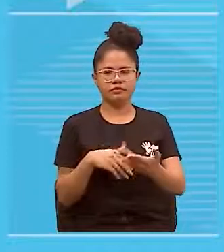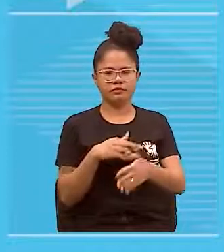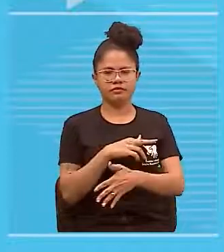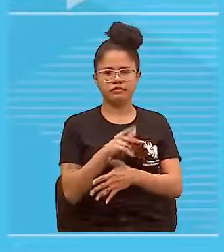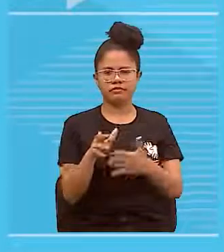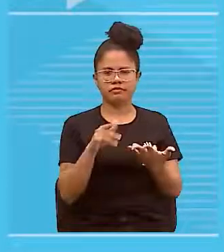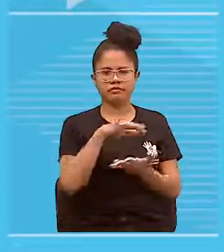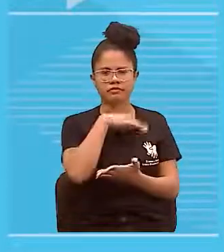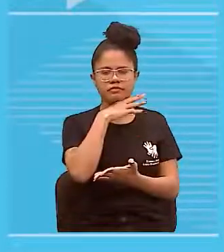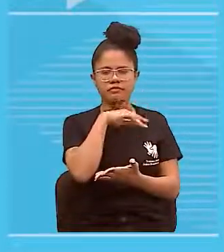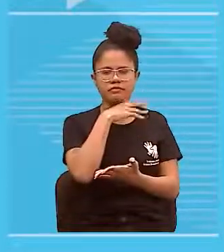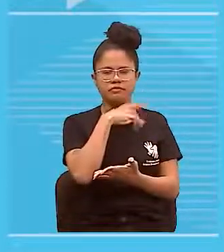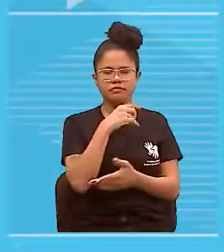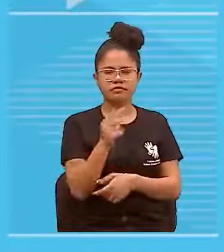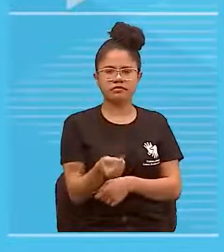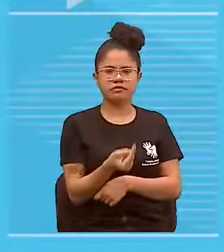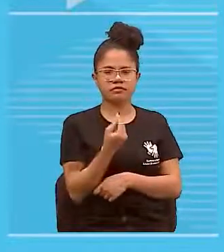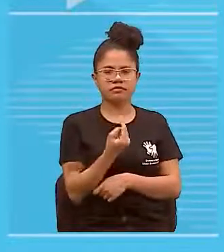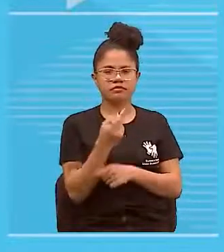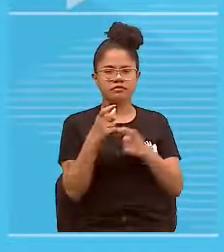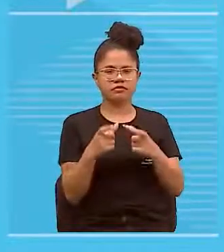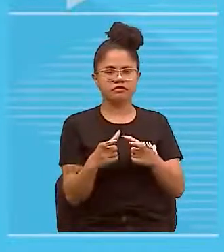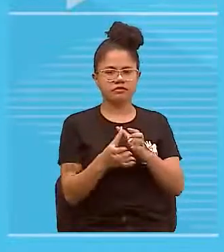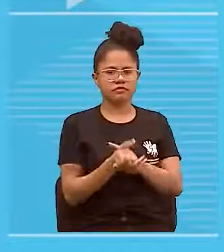local. É, Jack, porque sabe qual é?